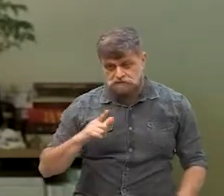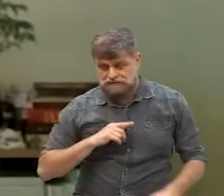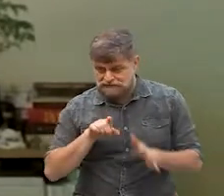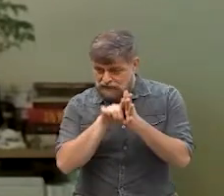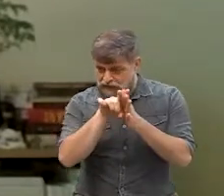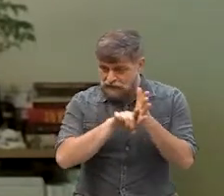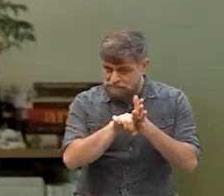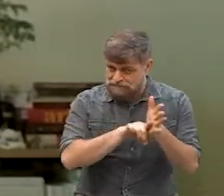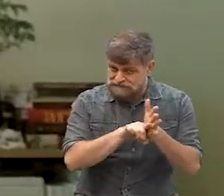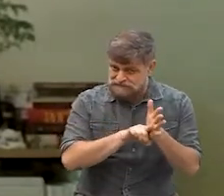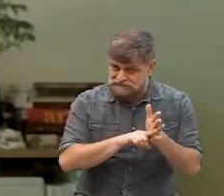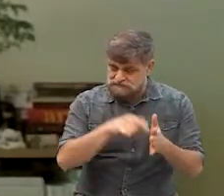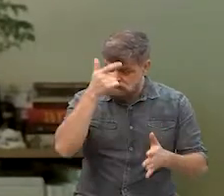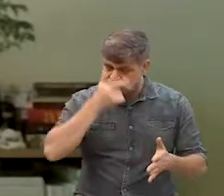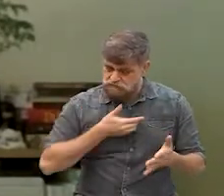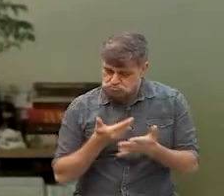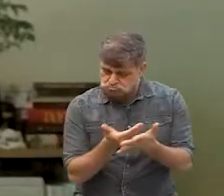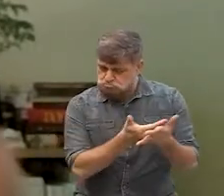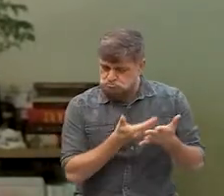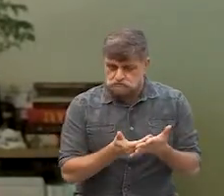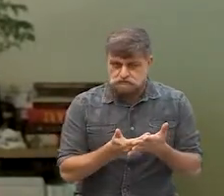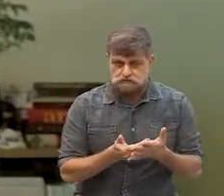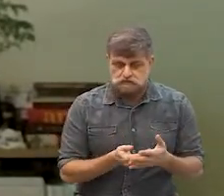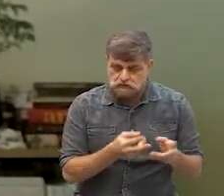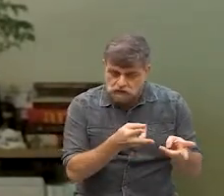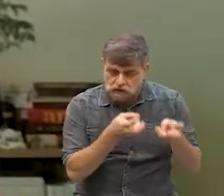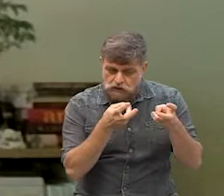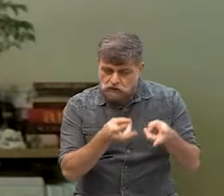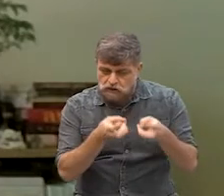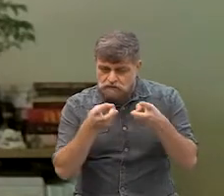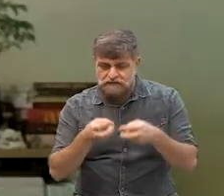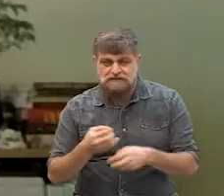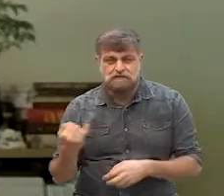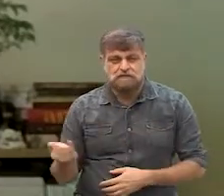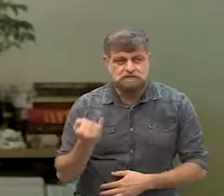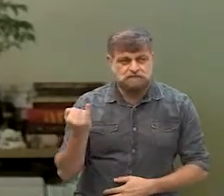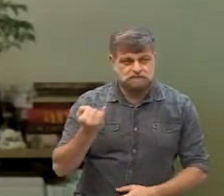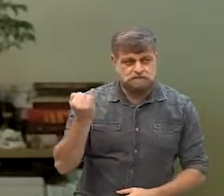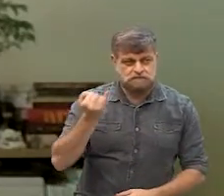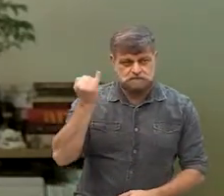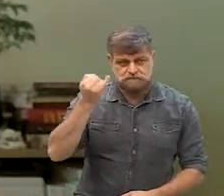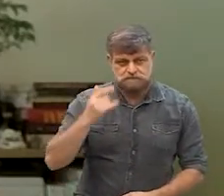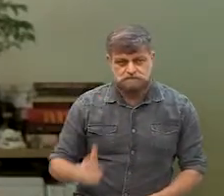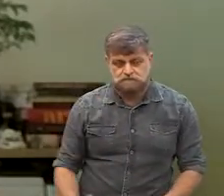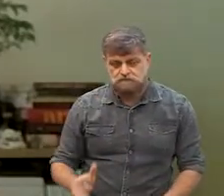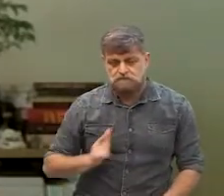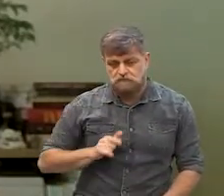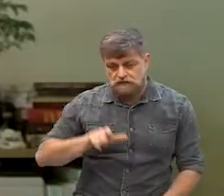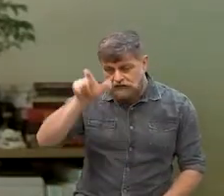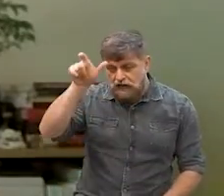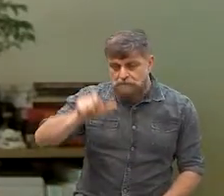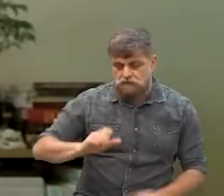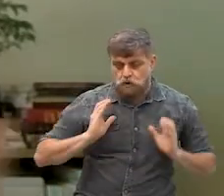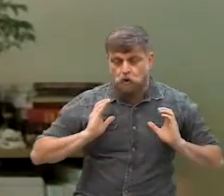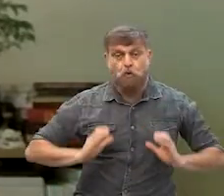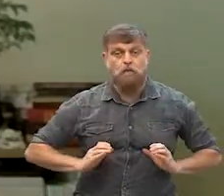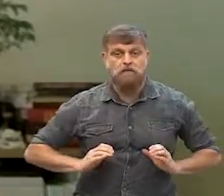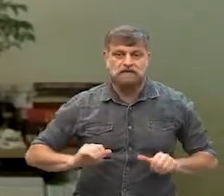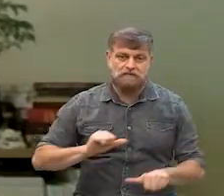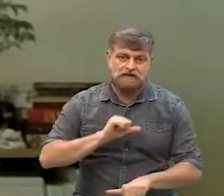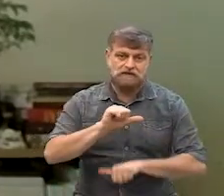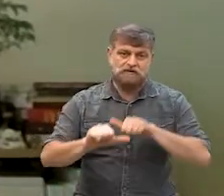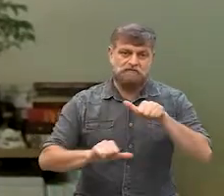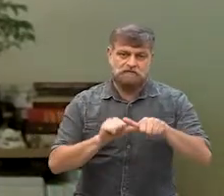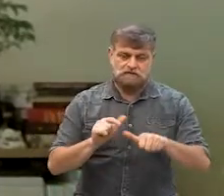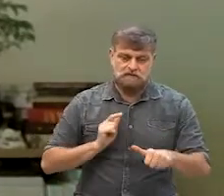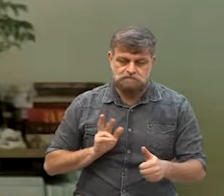que eu faço, eu vejo muito a importância, né, de tentar mudar o comportamento e se colocar numa outra